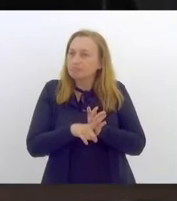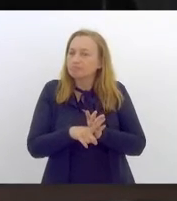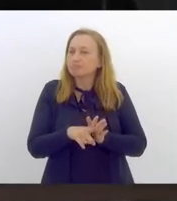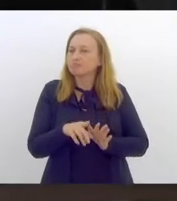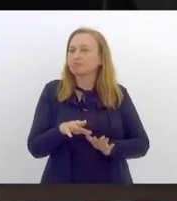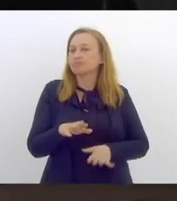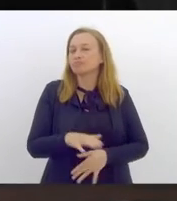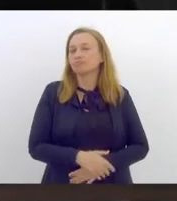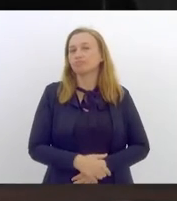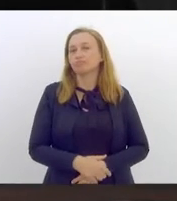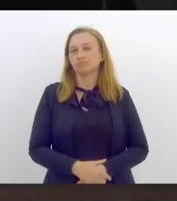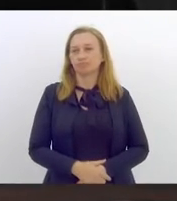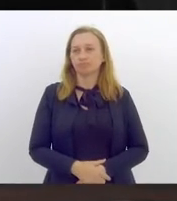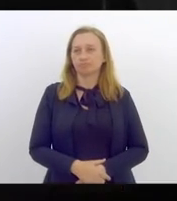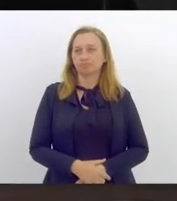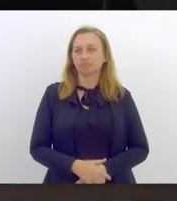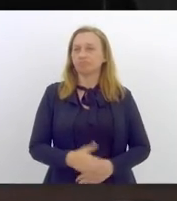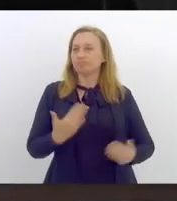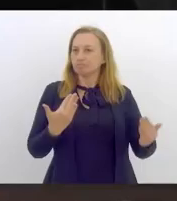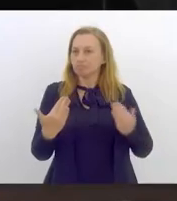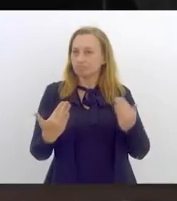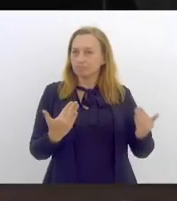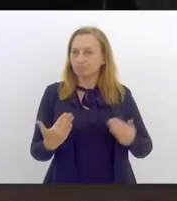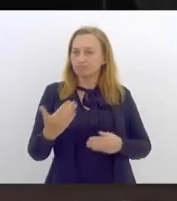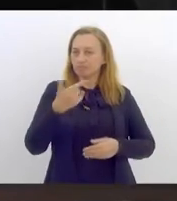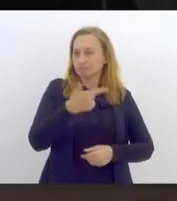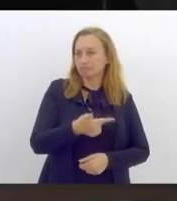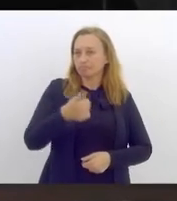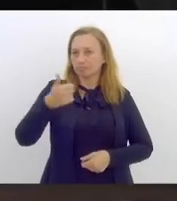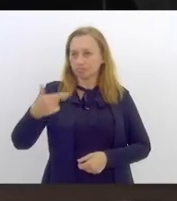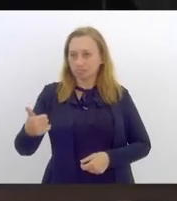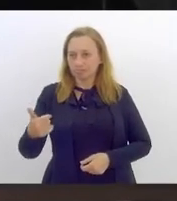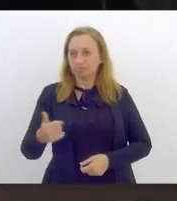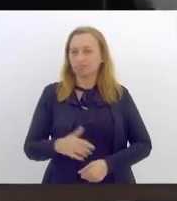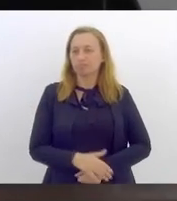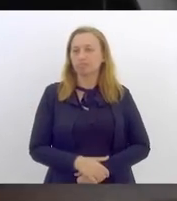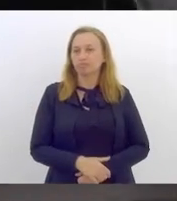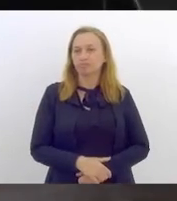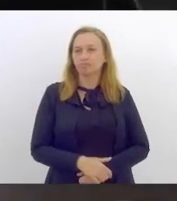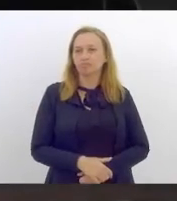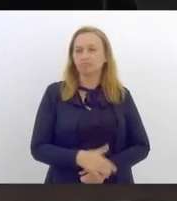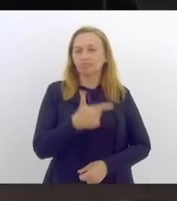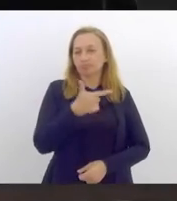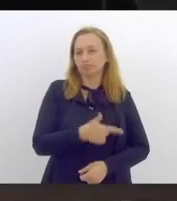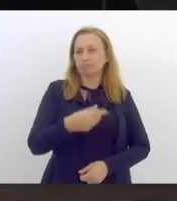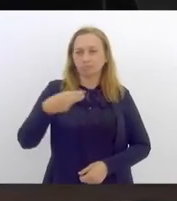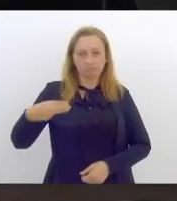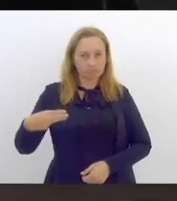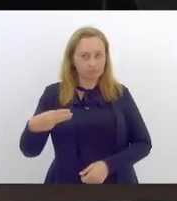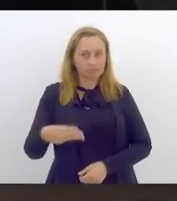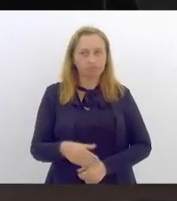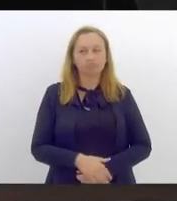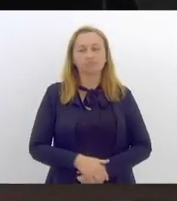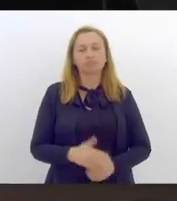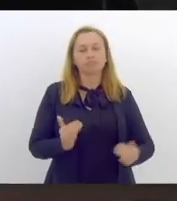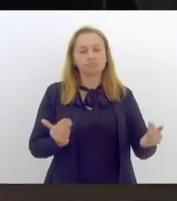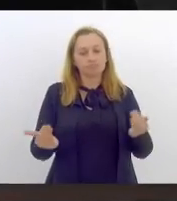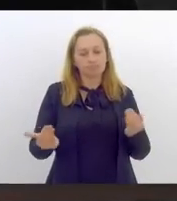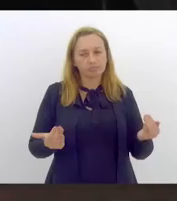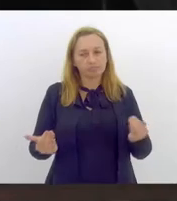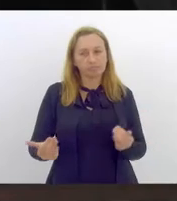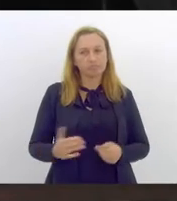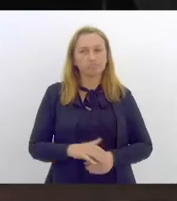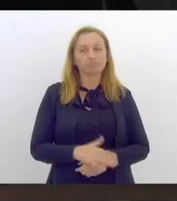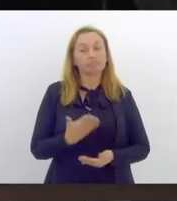ali estabelecida, comparando 2022 com 2023 com 2022, há